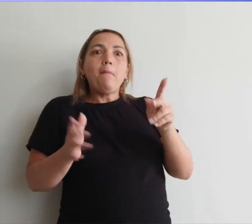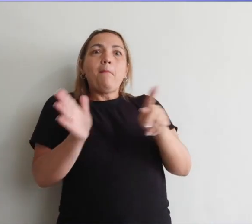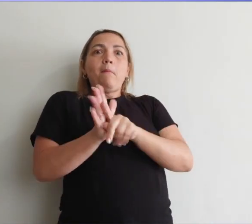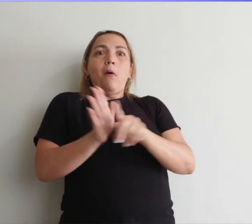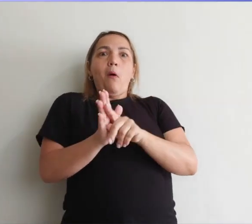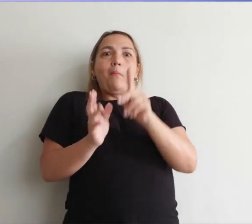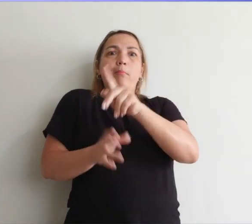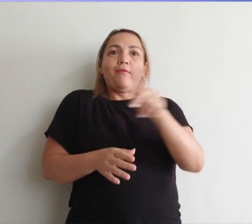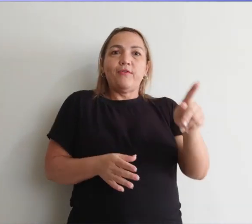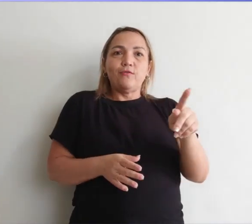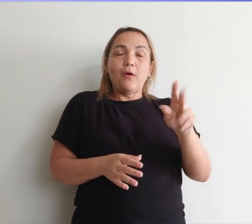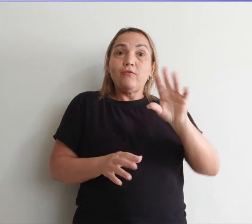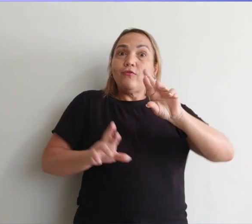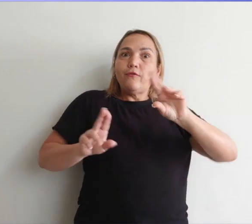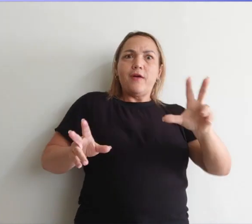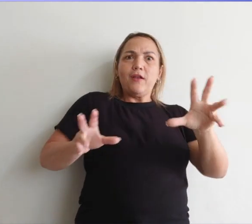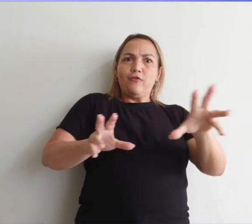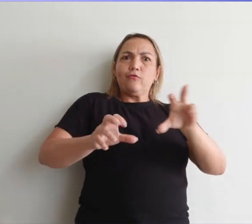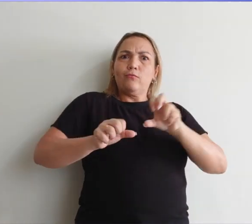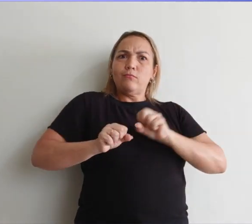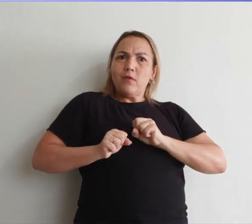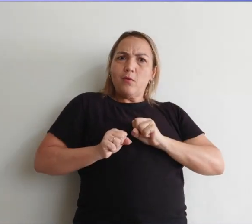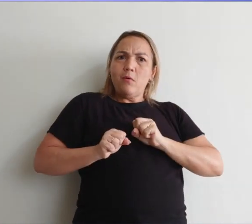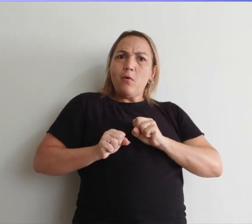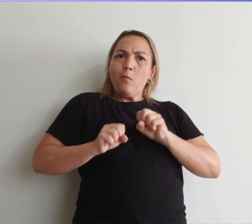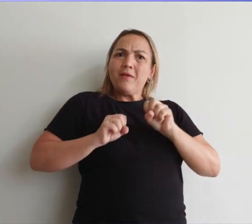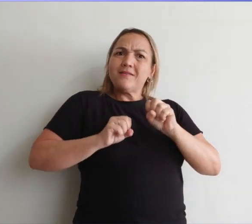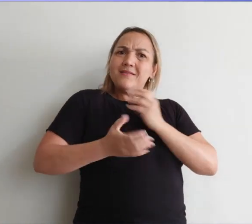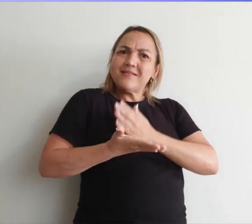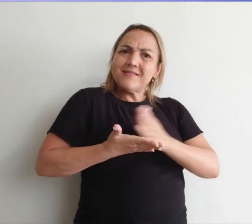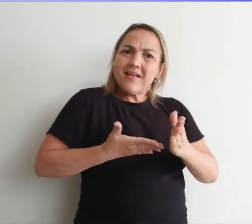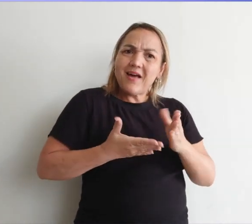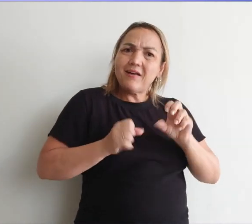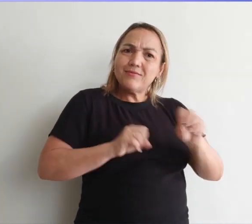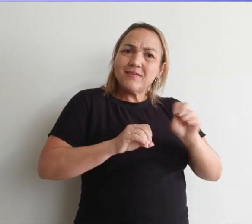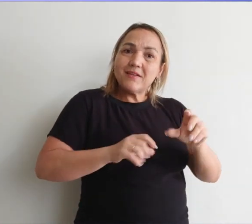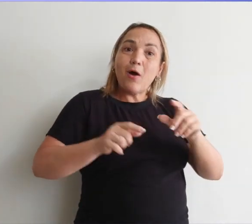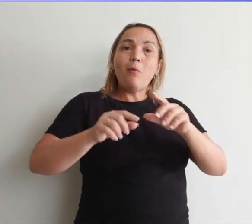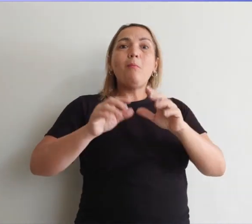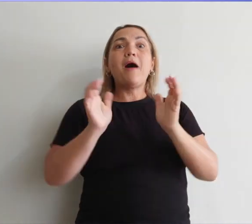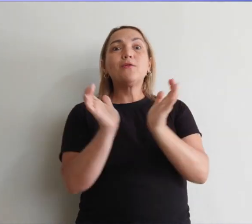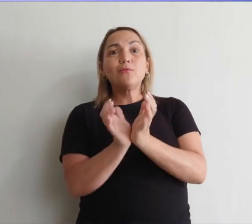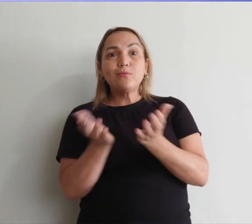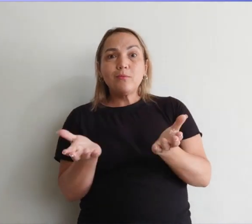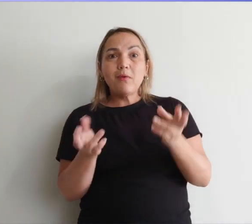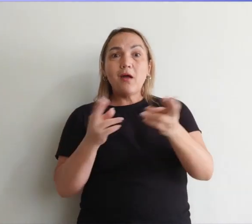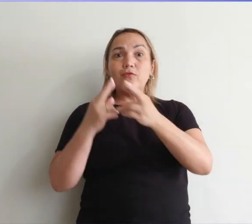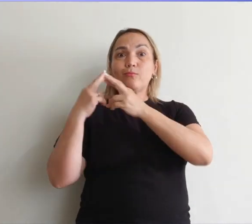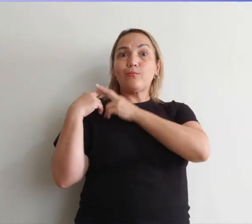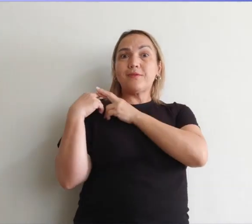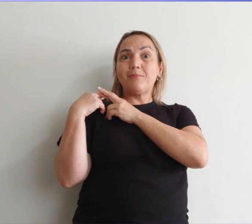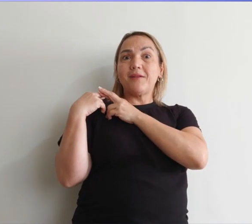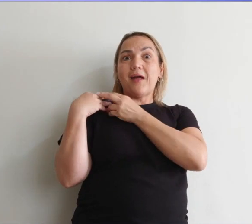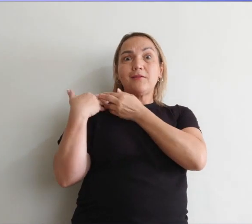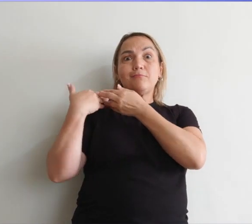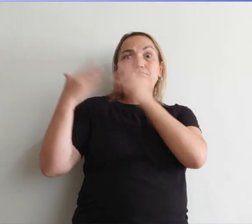assim. Mas é diferente de você assumir uma turma. A responsabilidade Você é muito maior. E